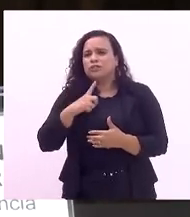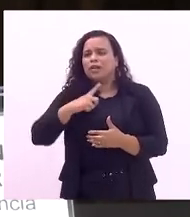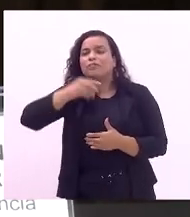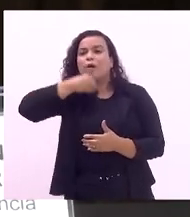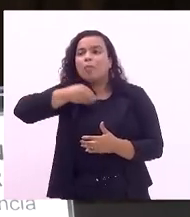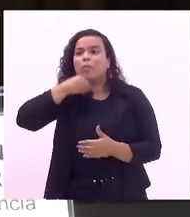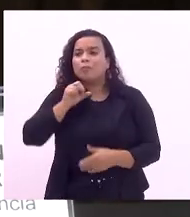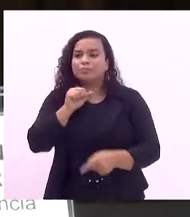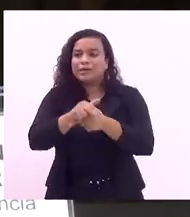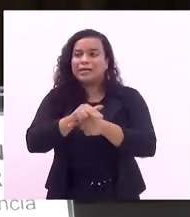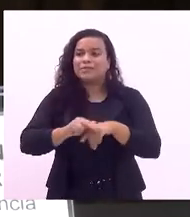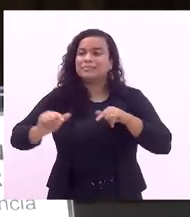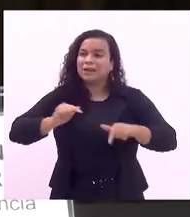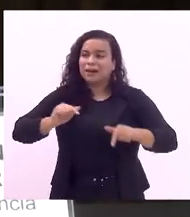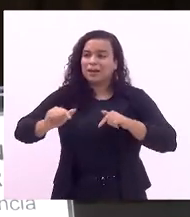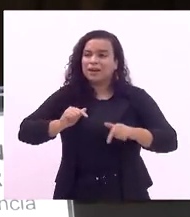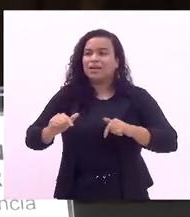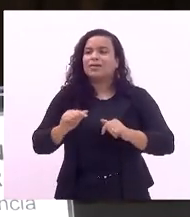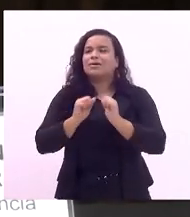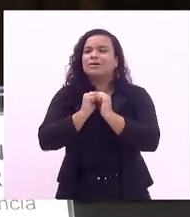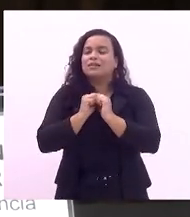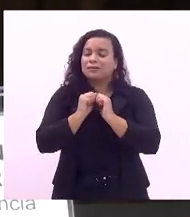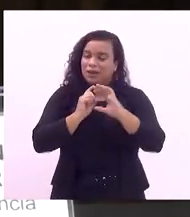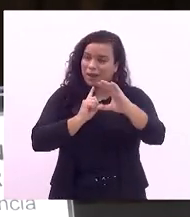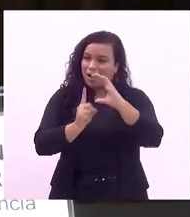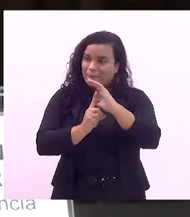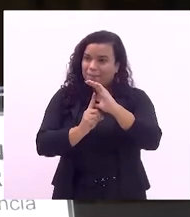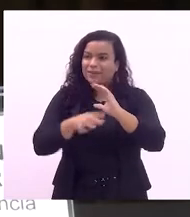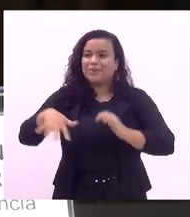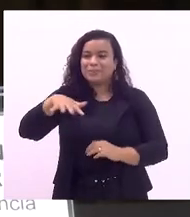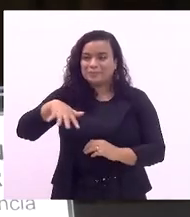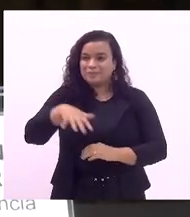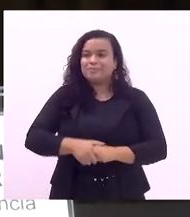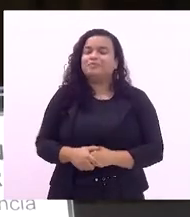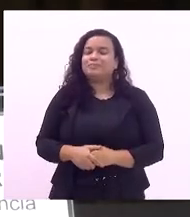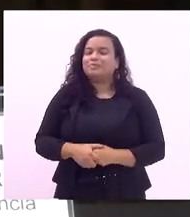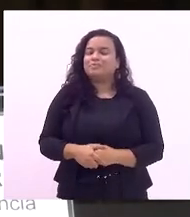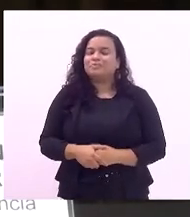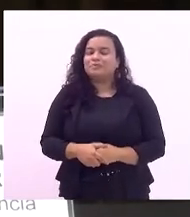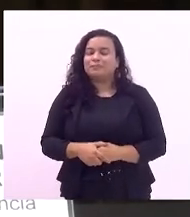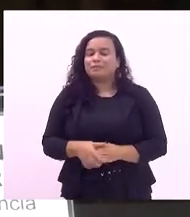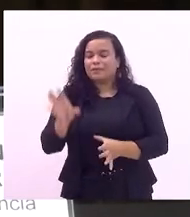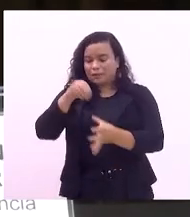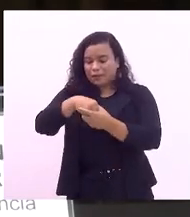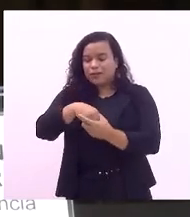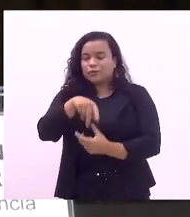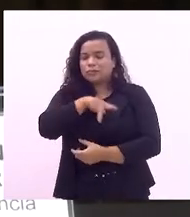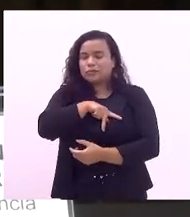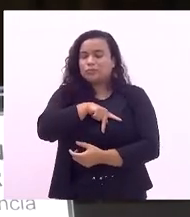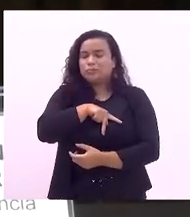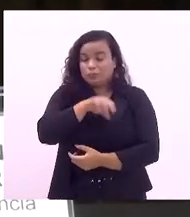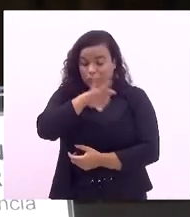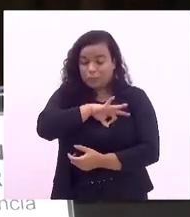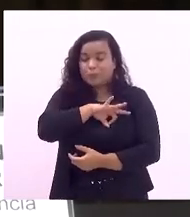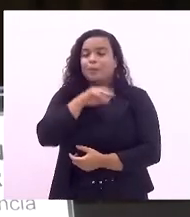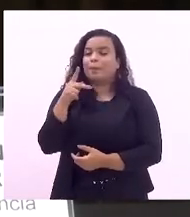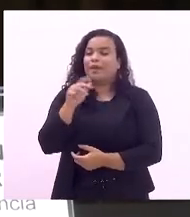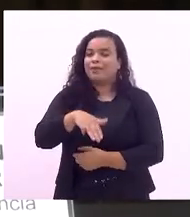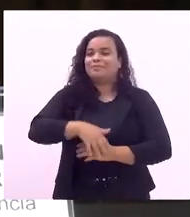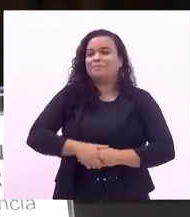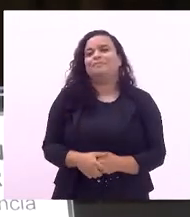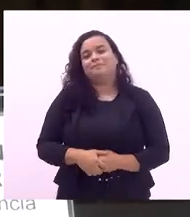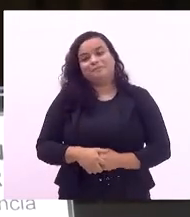oportunidade de trabalharmos como Capelão na Polícia Militar é